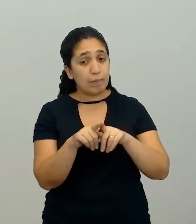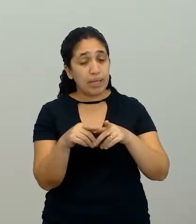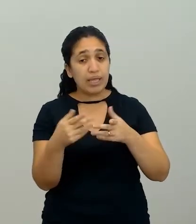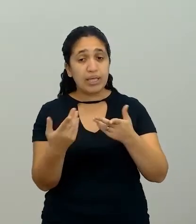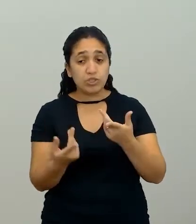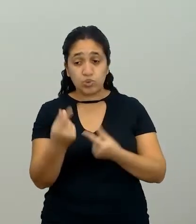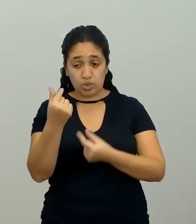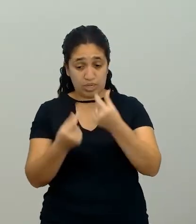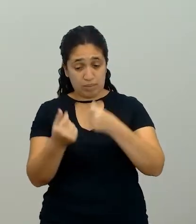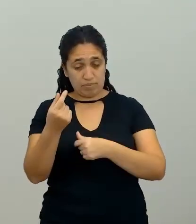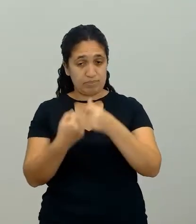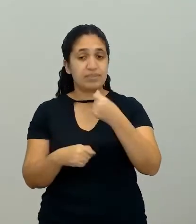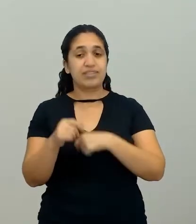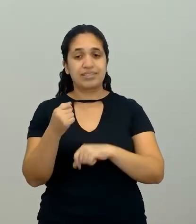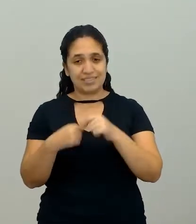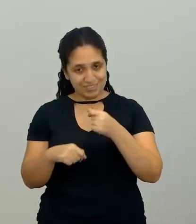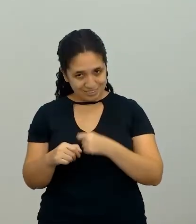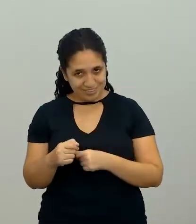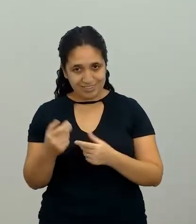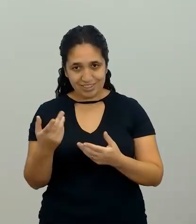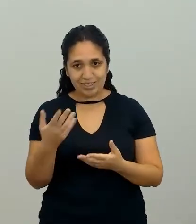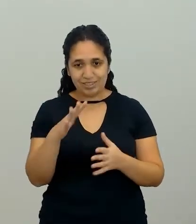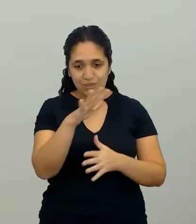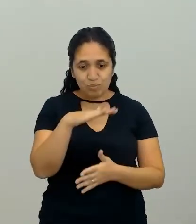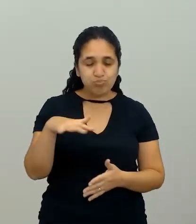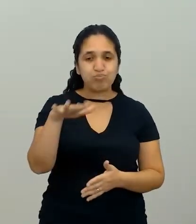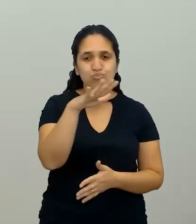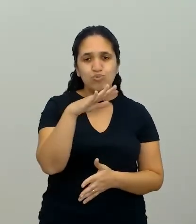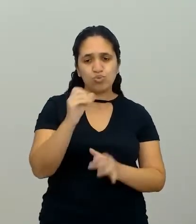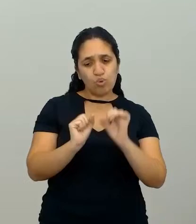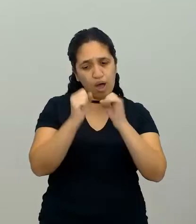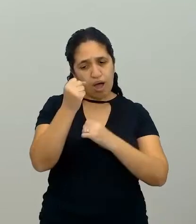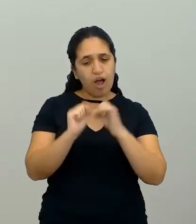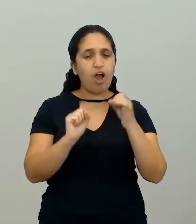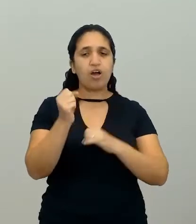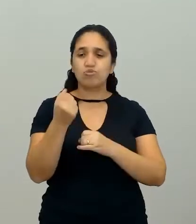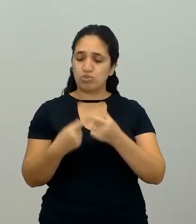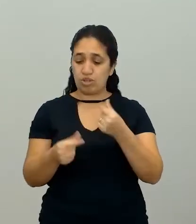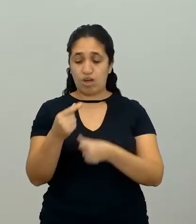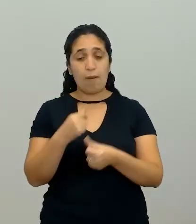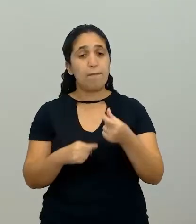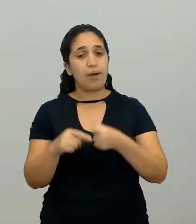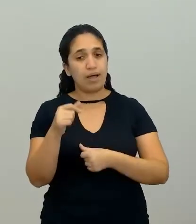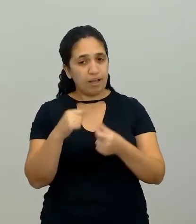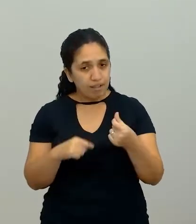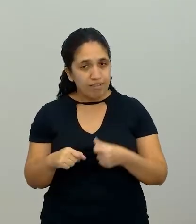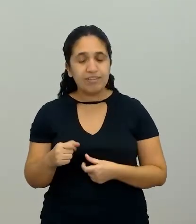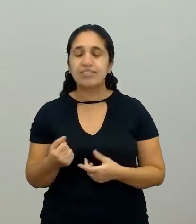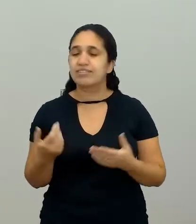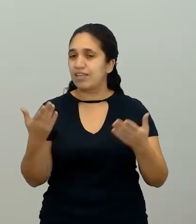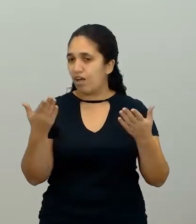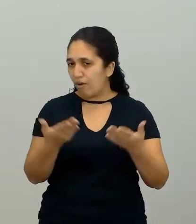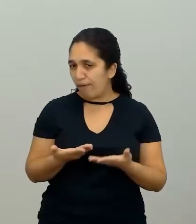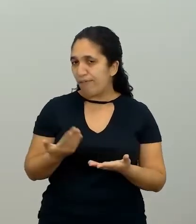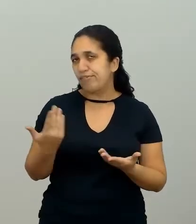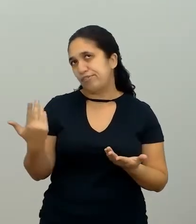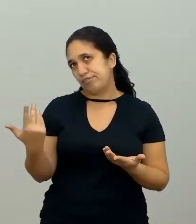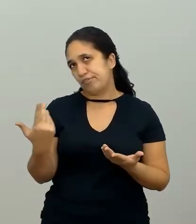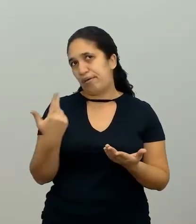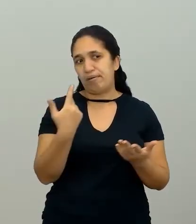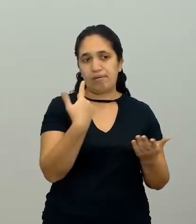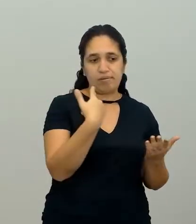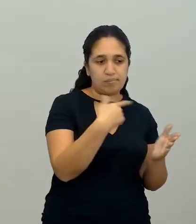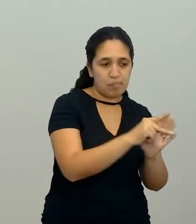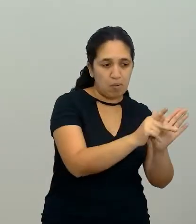mundo capitalista. Nesse mundo industrial e capitalista também, onde vigora a propriedade privada,